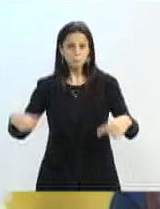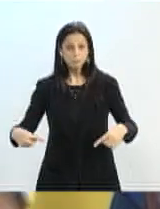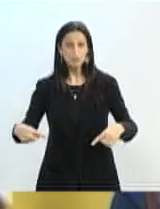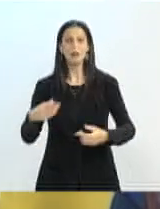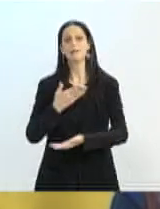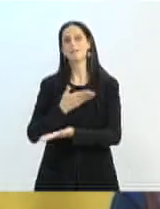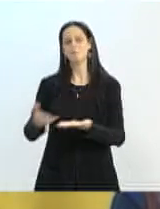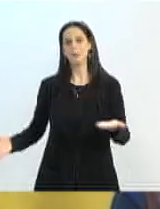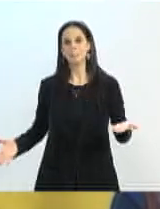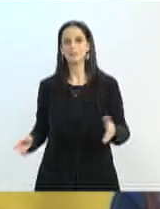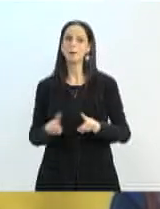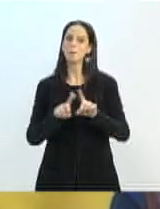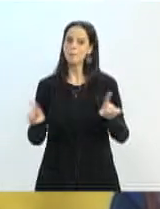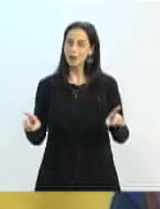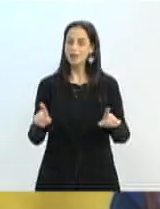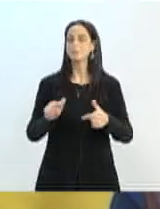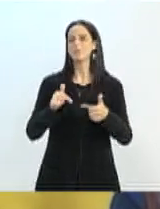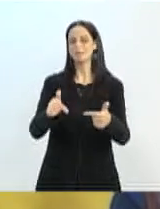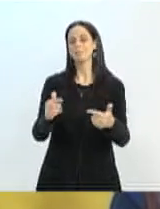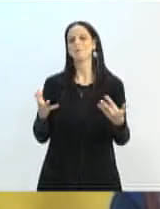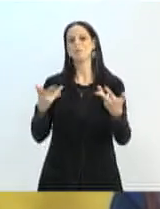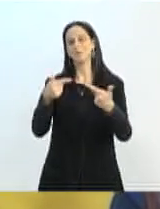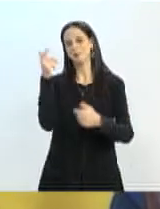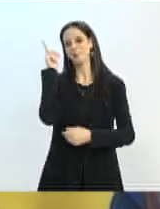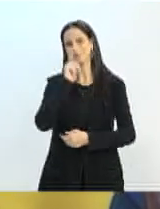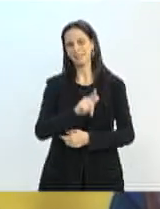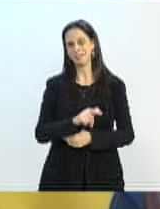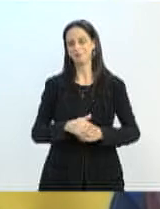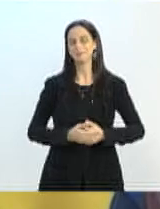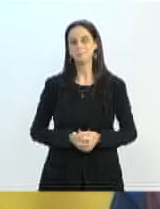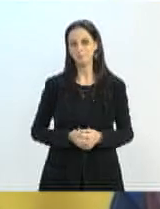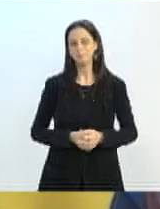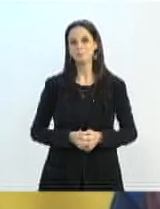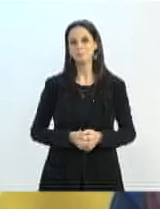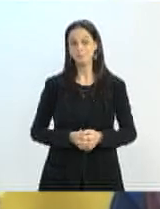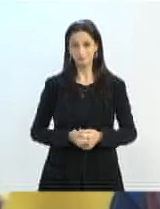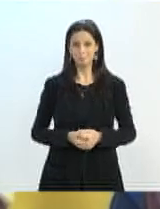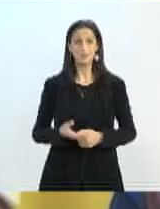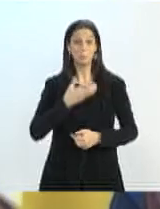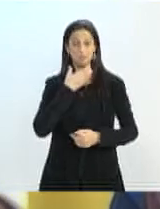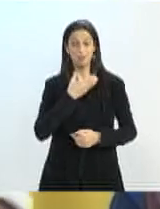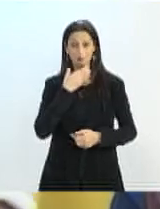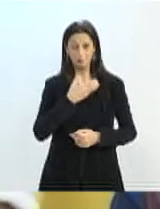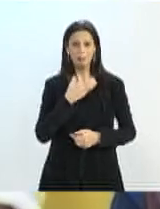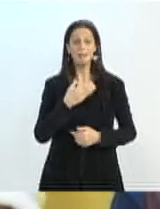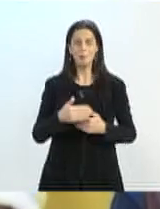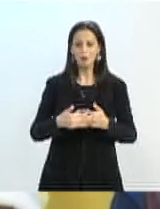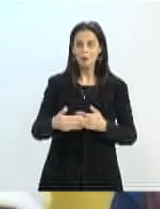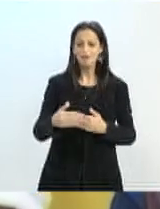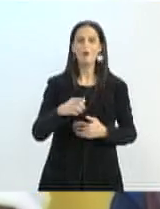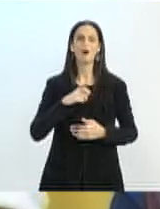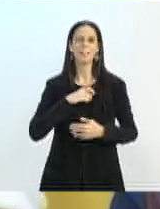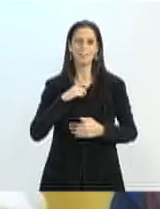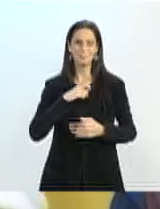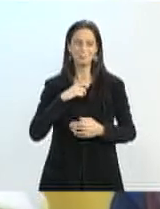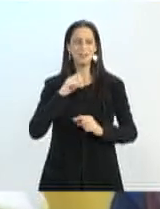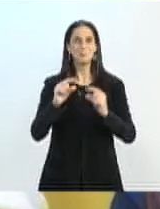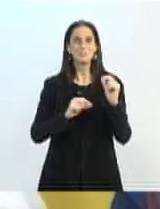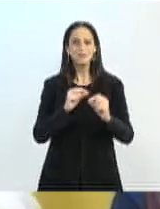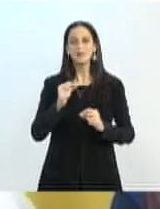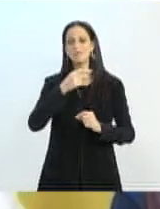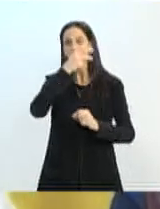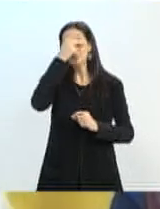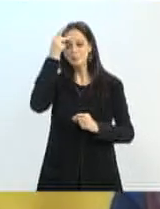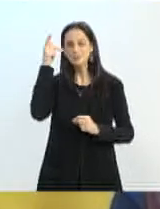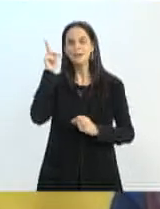resultado para essa ação maravilhosa, que vai deixar o Natal um pouco mais tranquilo para esses duas, para essas duas instituições.